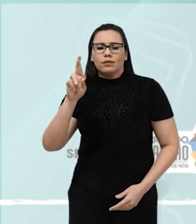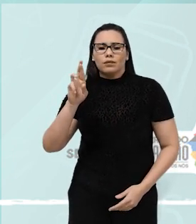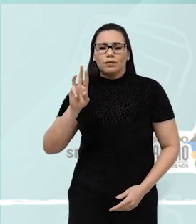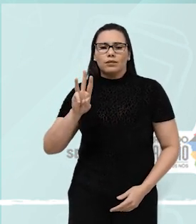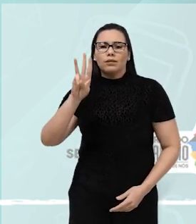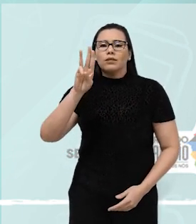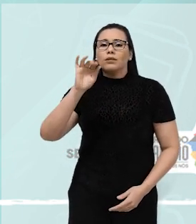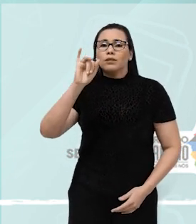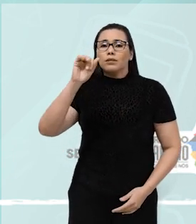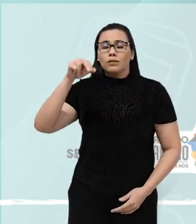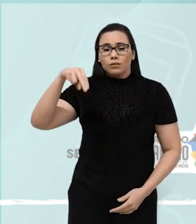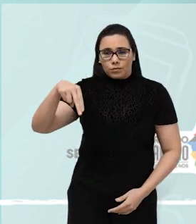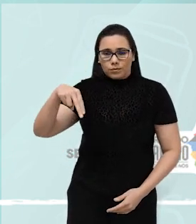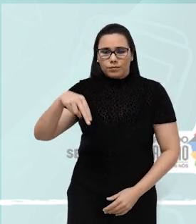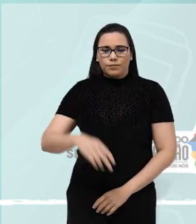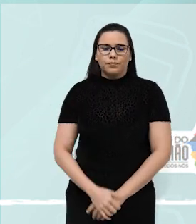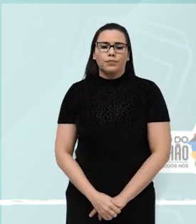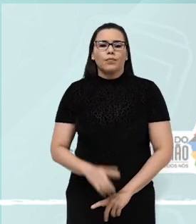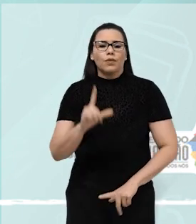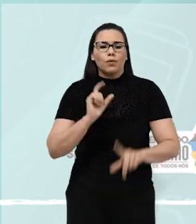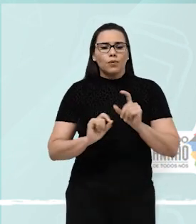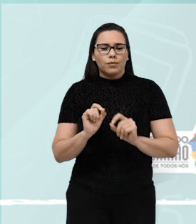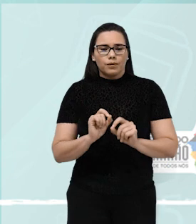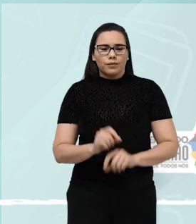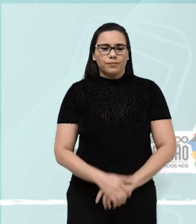mais recente, elas compartilham